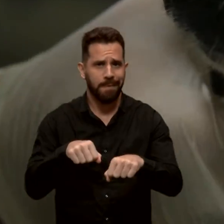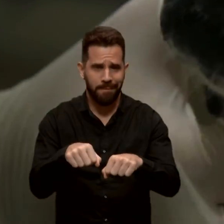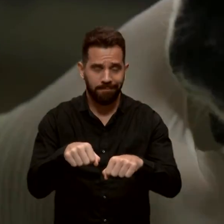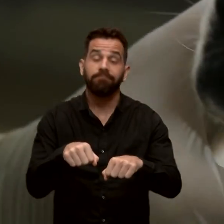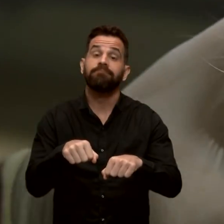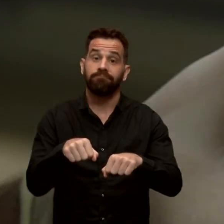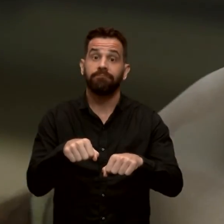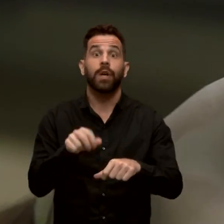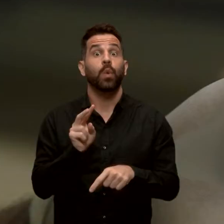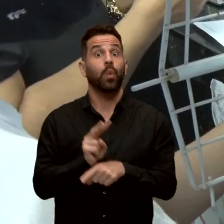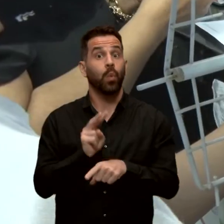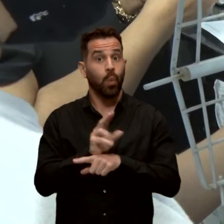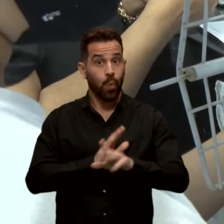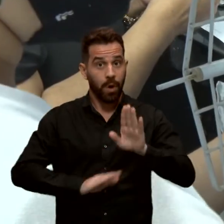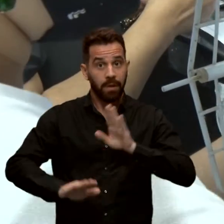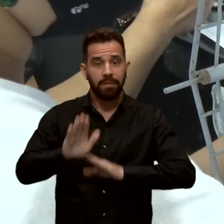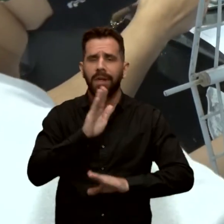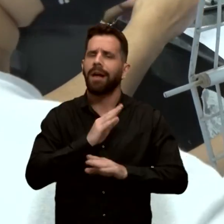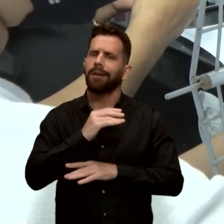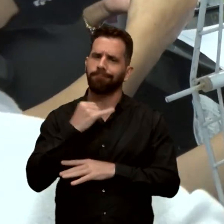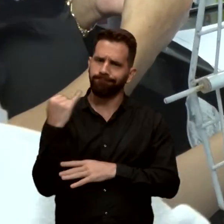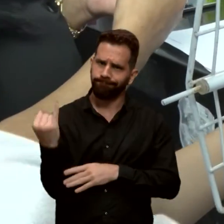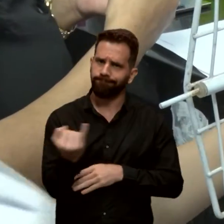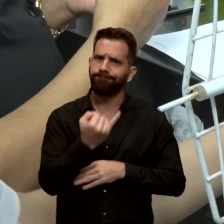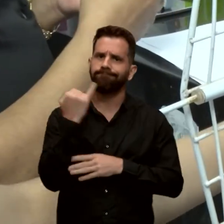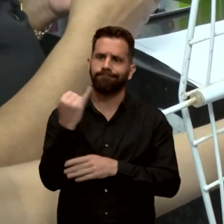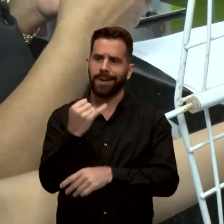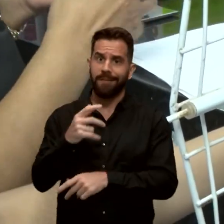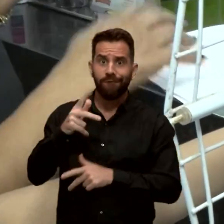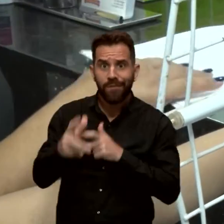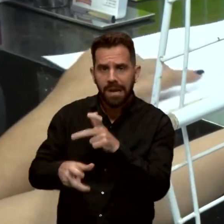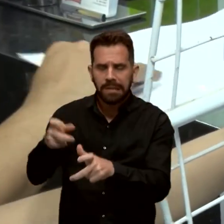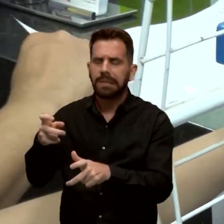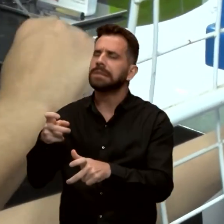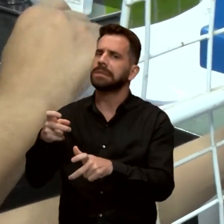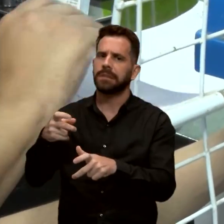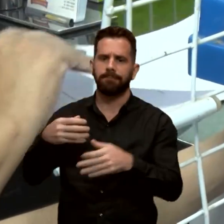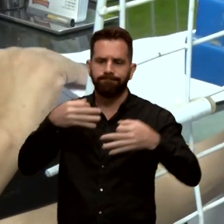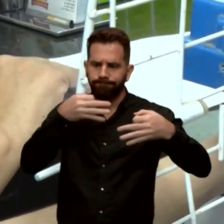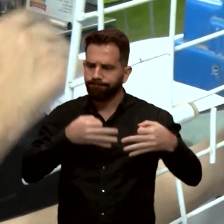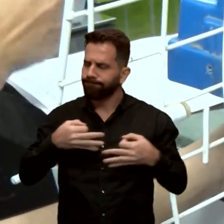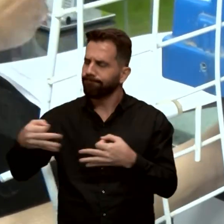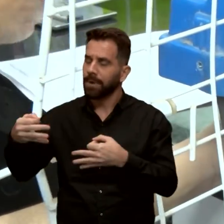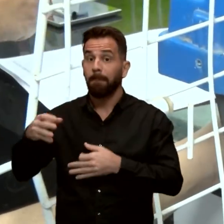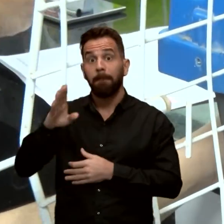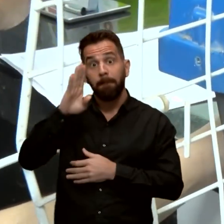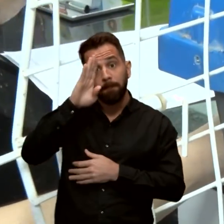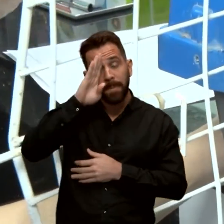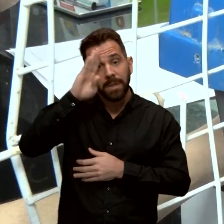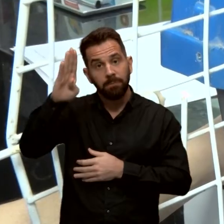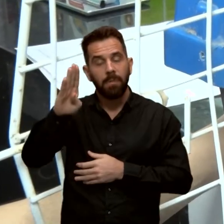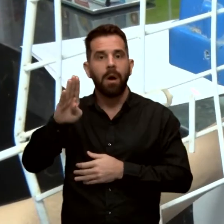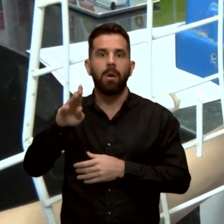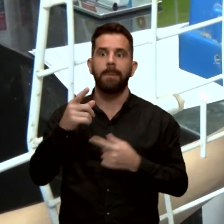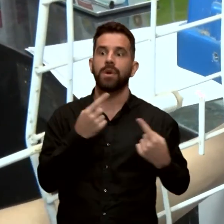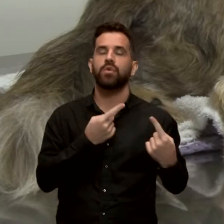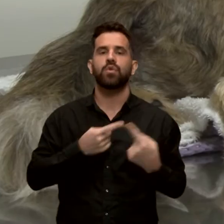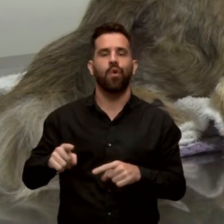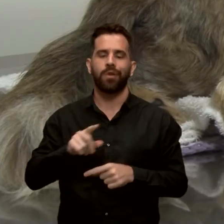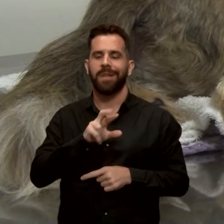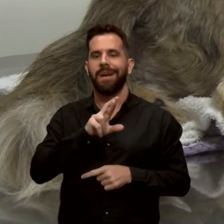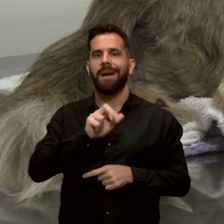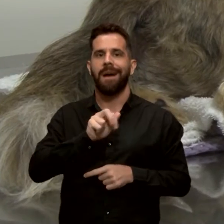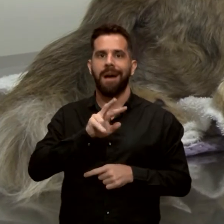são essenciais. A vacinação tem que estar em dia, principalmente contra a raiva. A doença é